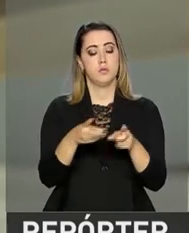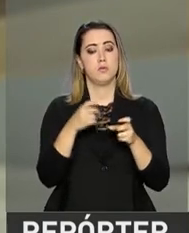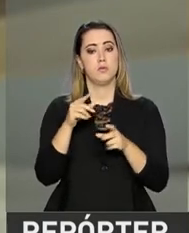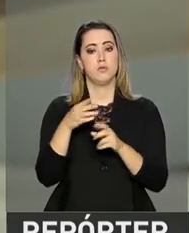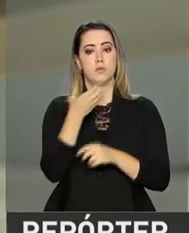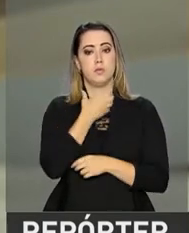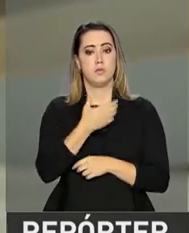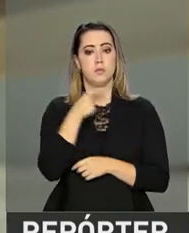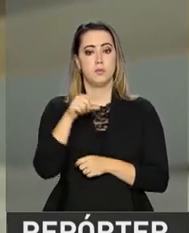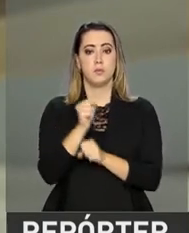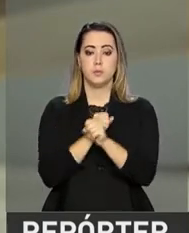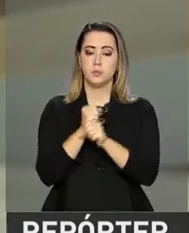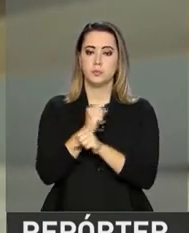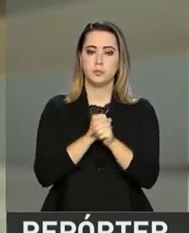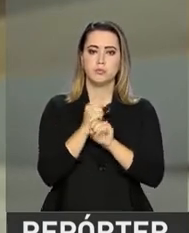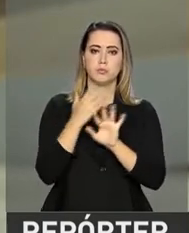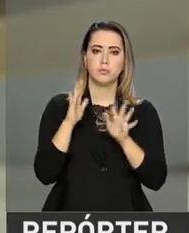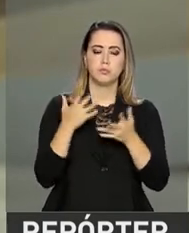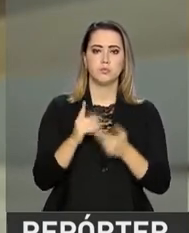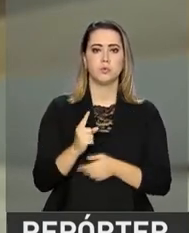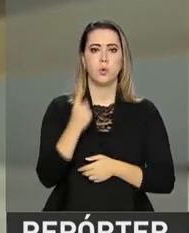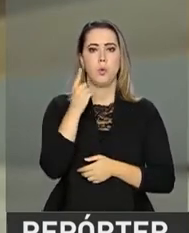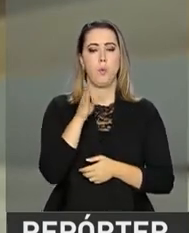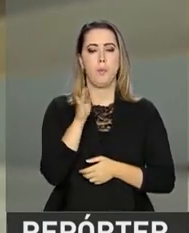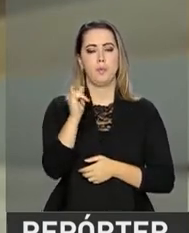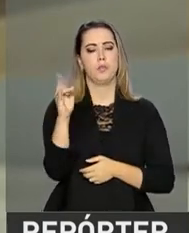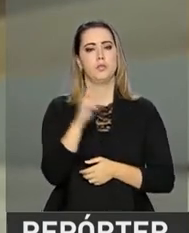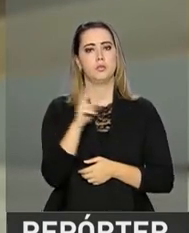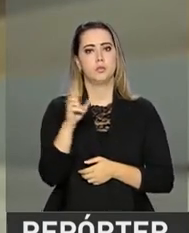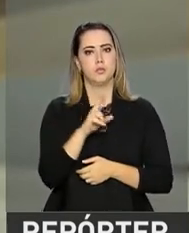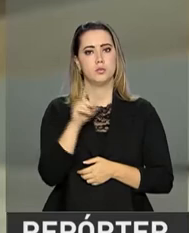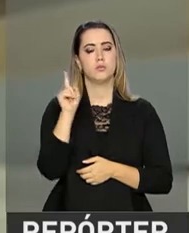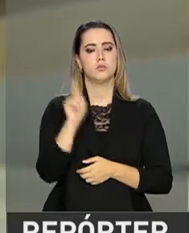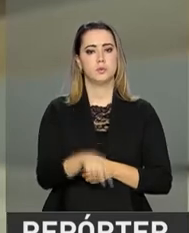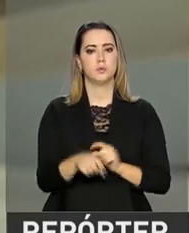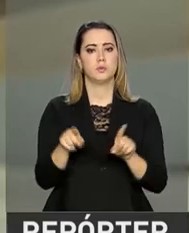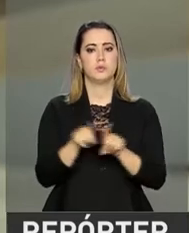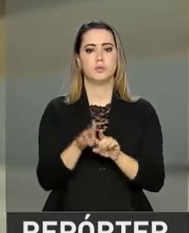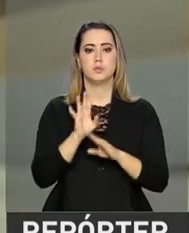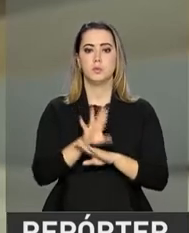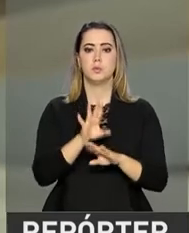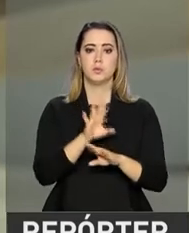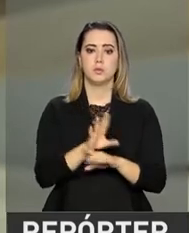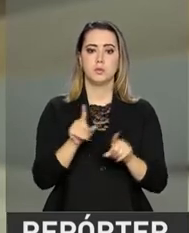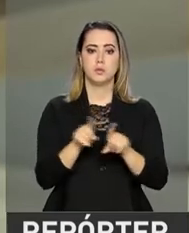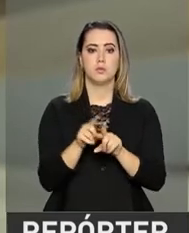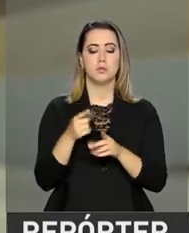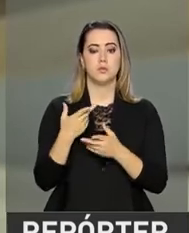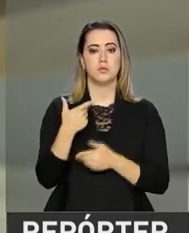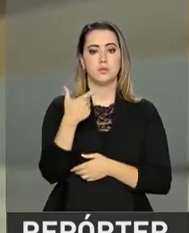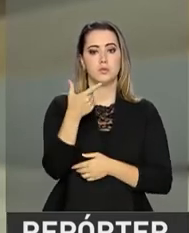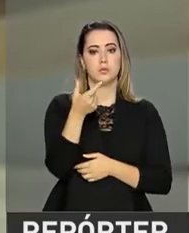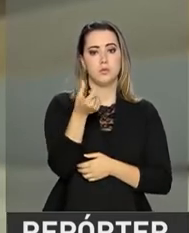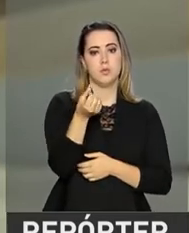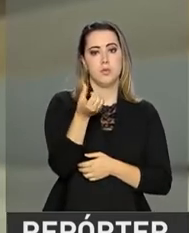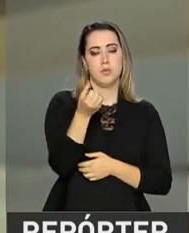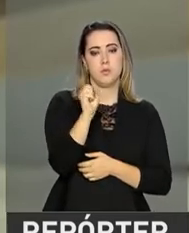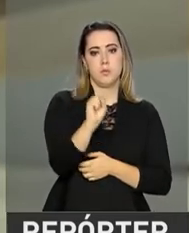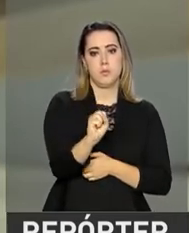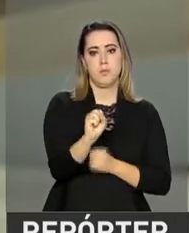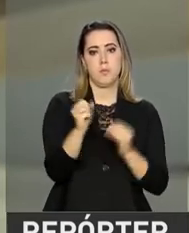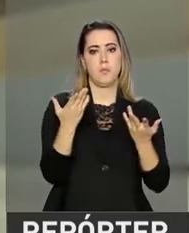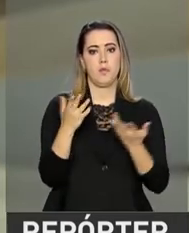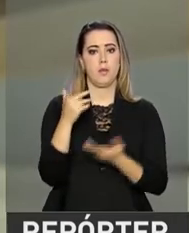deste ano cerca de 1 bilhão de reais que também vai contribuir para em 2018 o